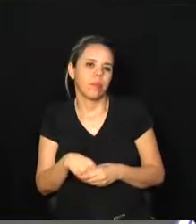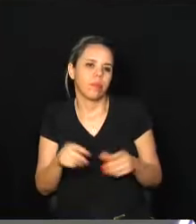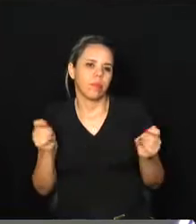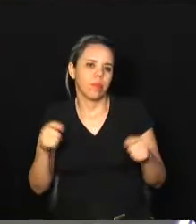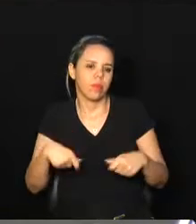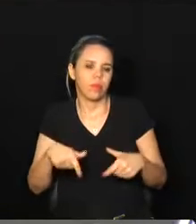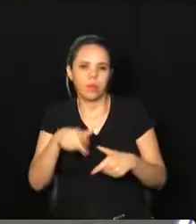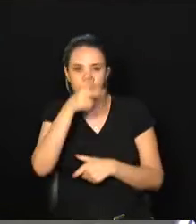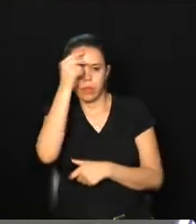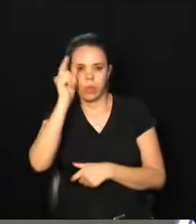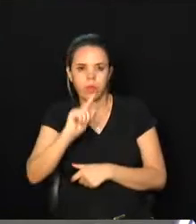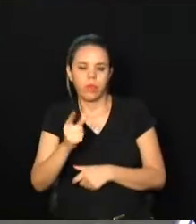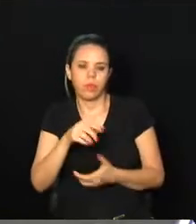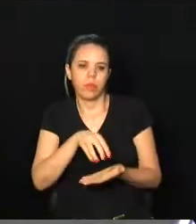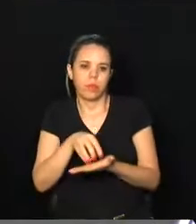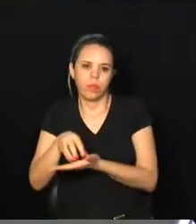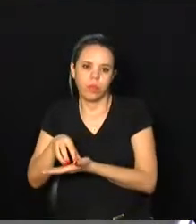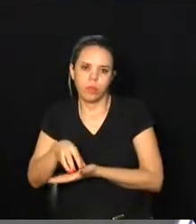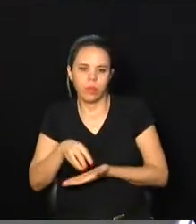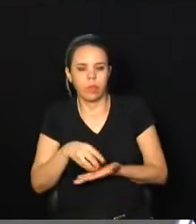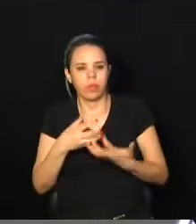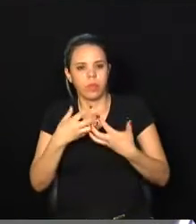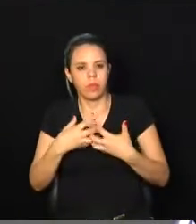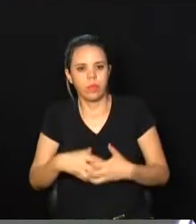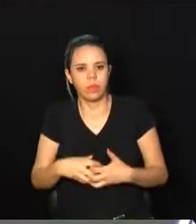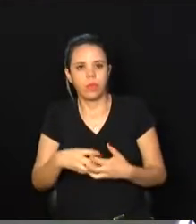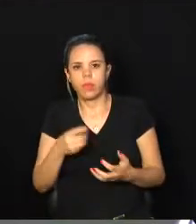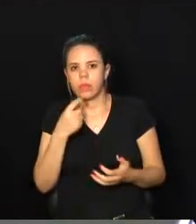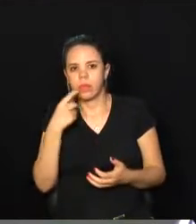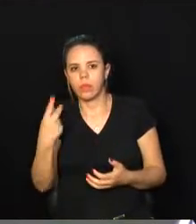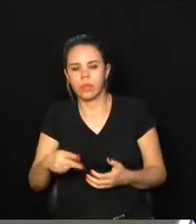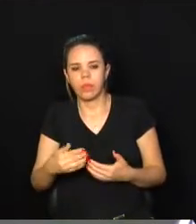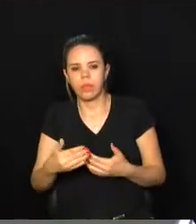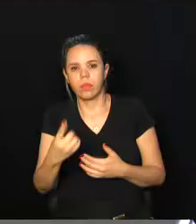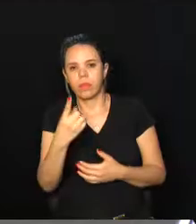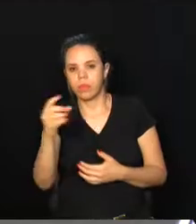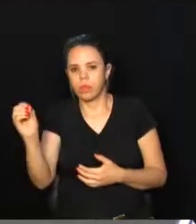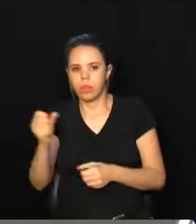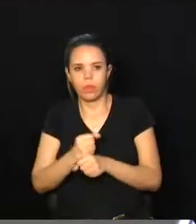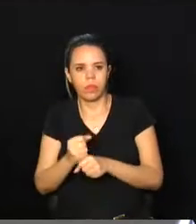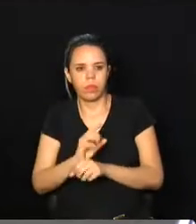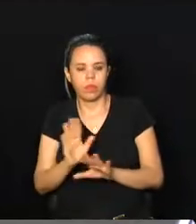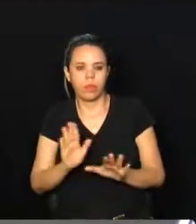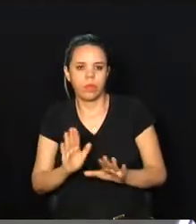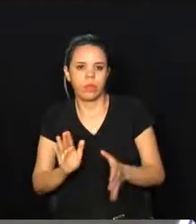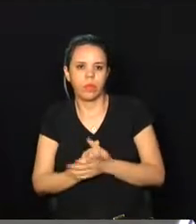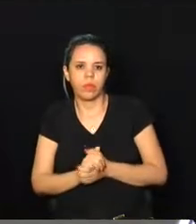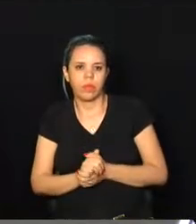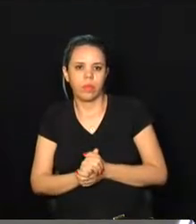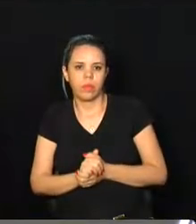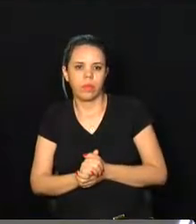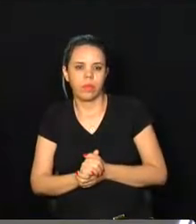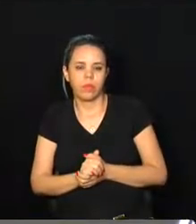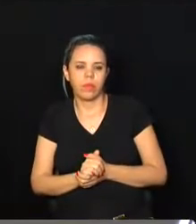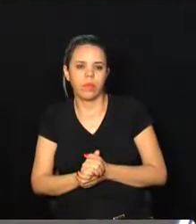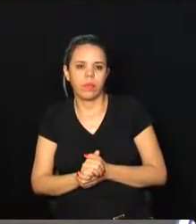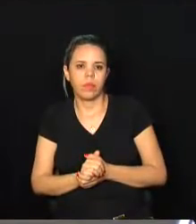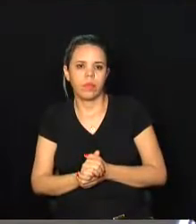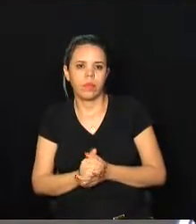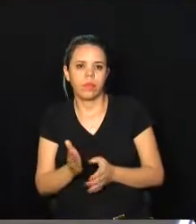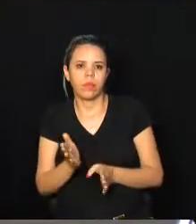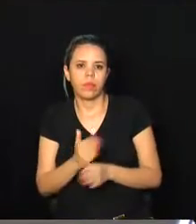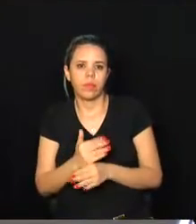serviço público um órgão pensando Campinas nos próximos 100 anos, né? E amarrando todas as